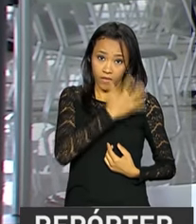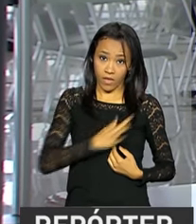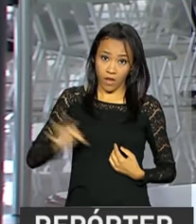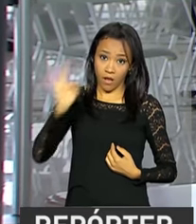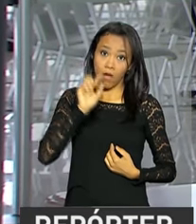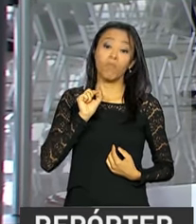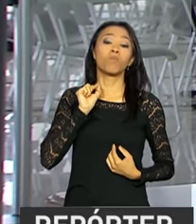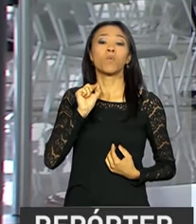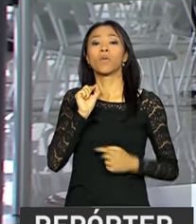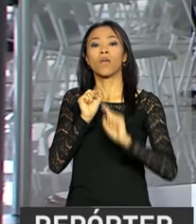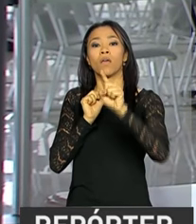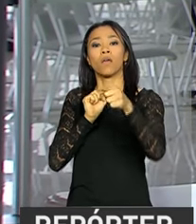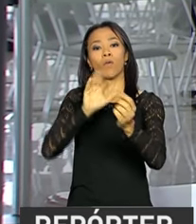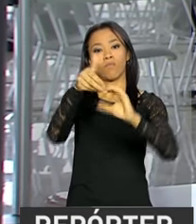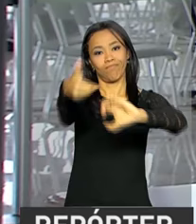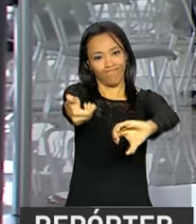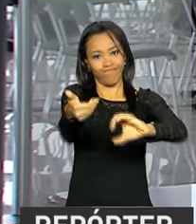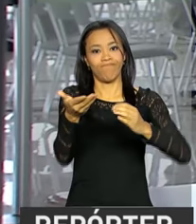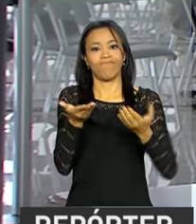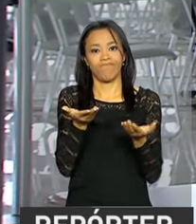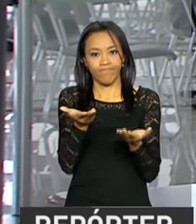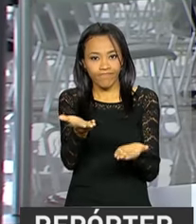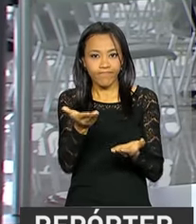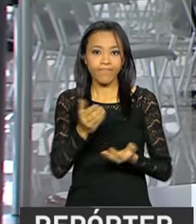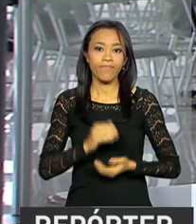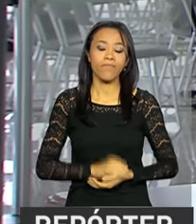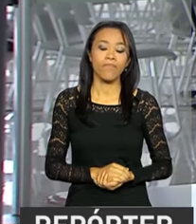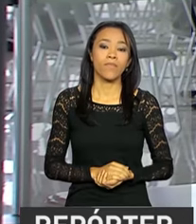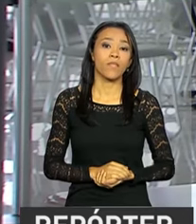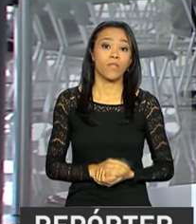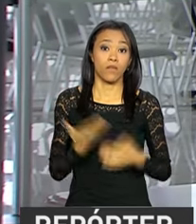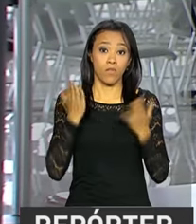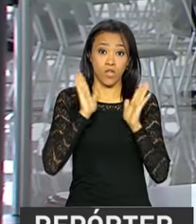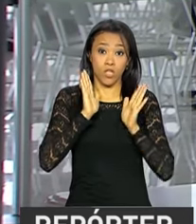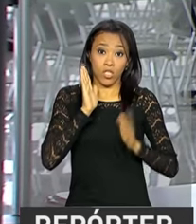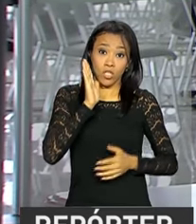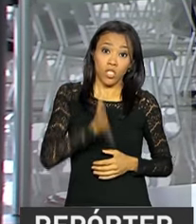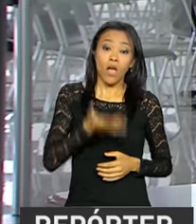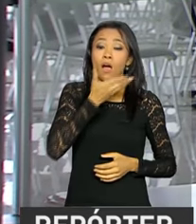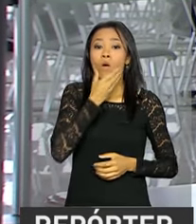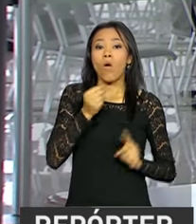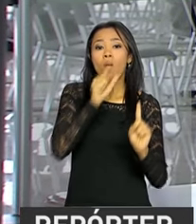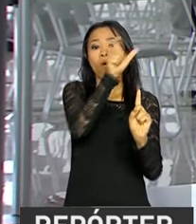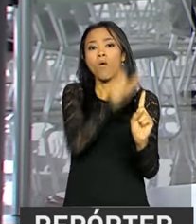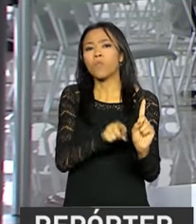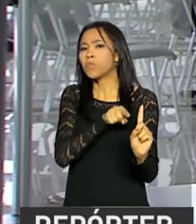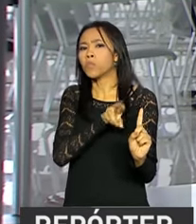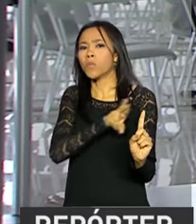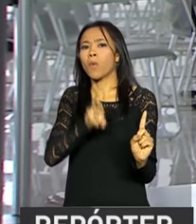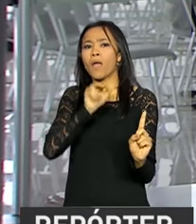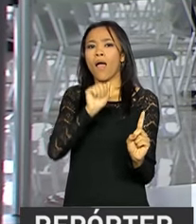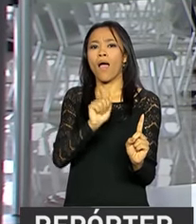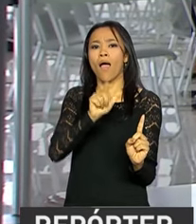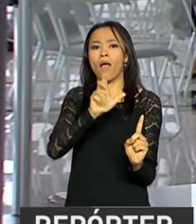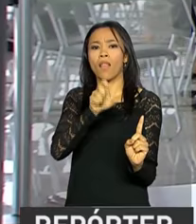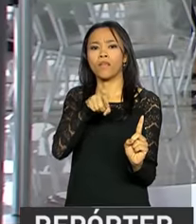Poder Executivo, com o Legislativo, com o Congresso Nacional. Já Alexandre de Moraes, que já